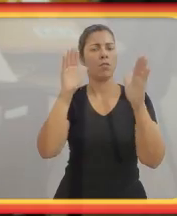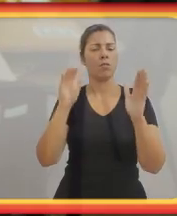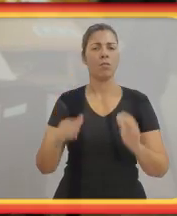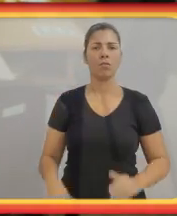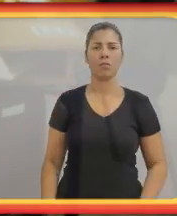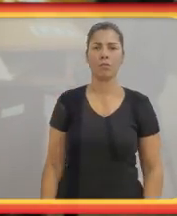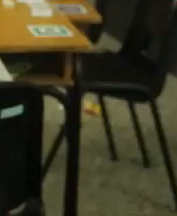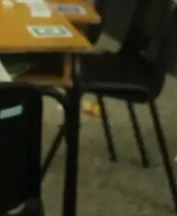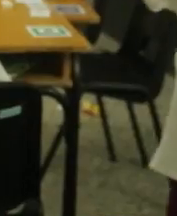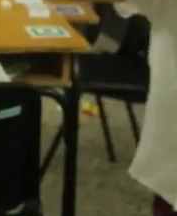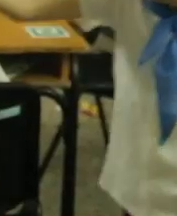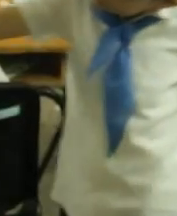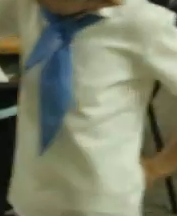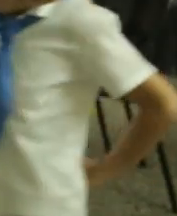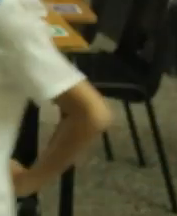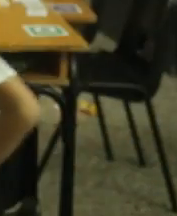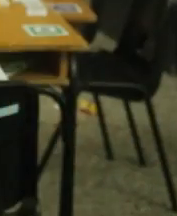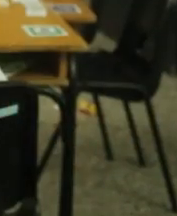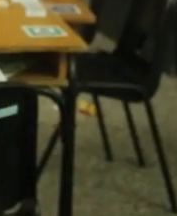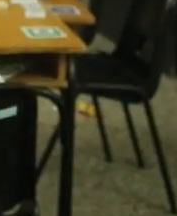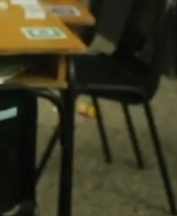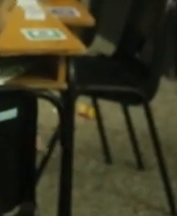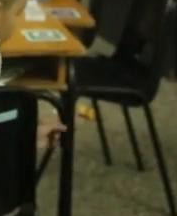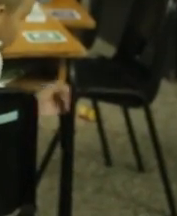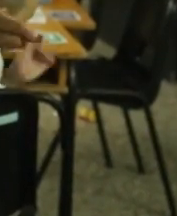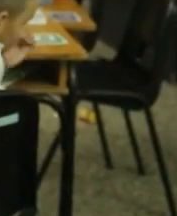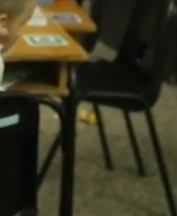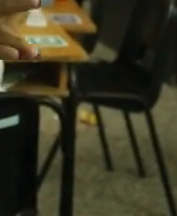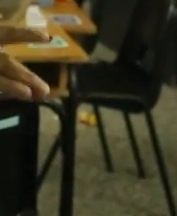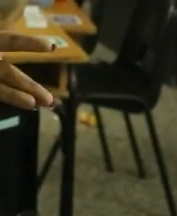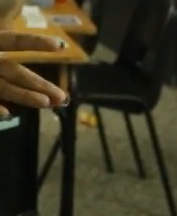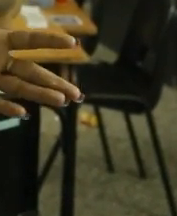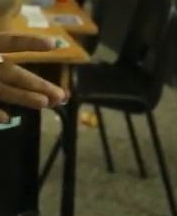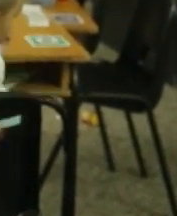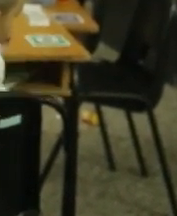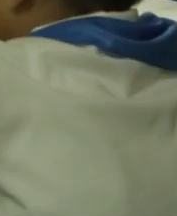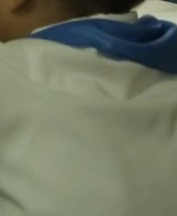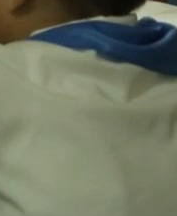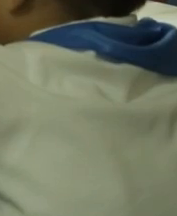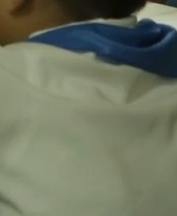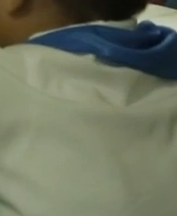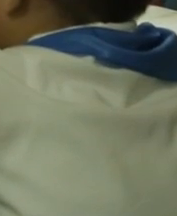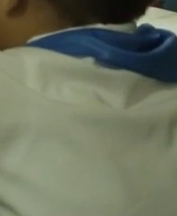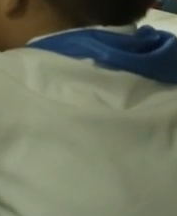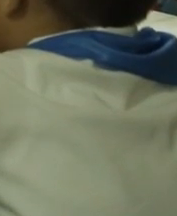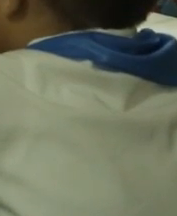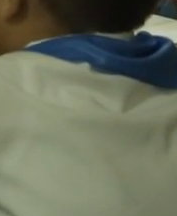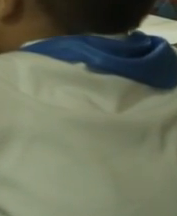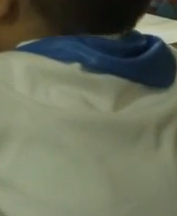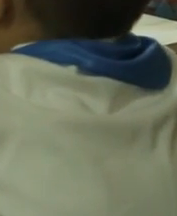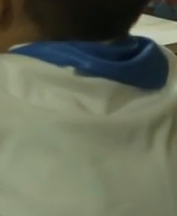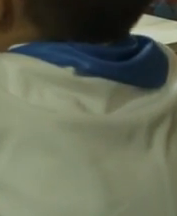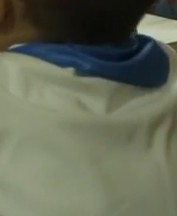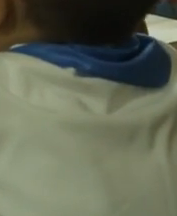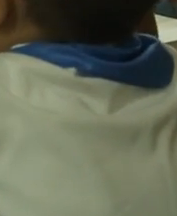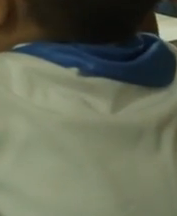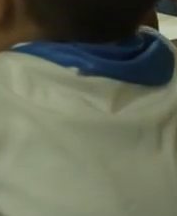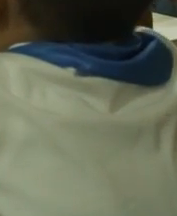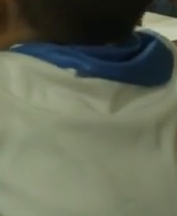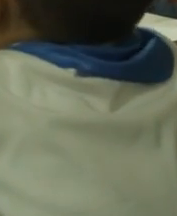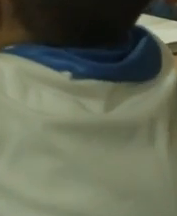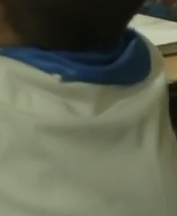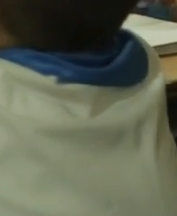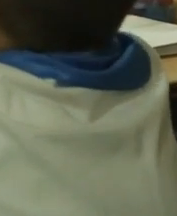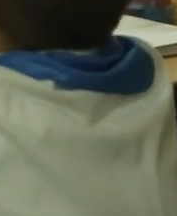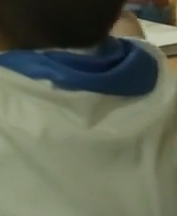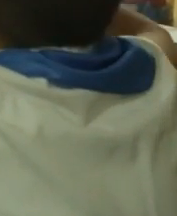evolução maior. Se siga desenvolvendo e tenha uma maior evolução. Sheila mostra figuras para Diego, que